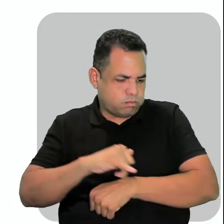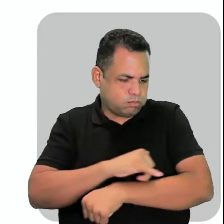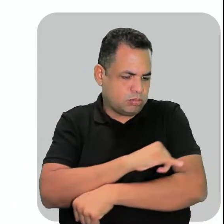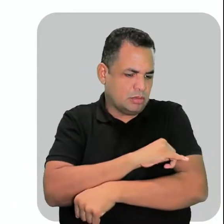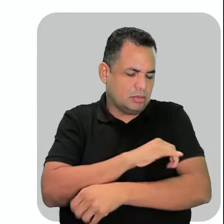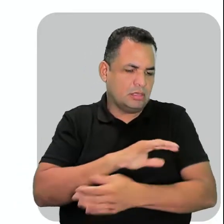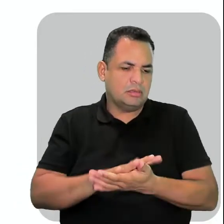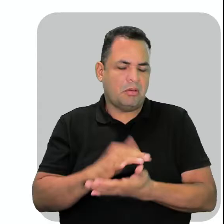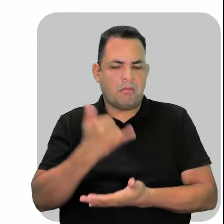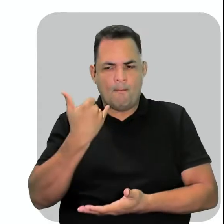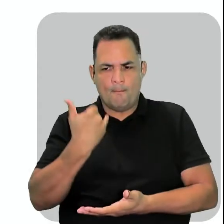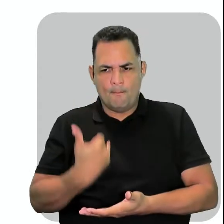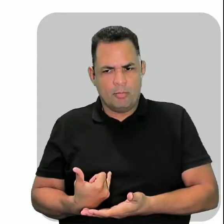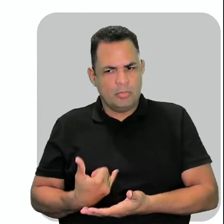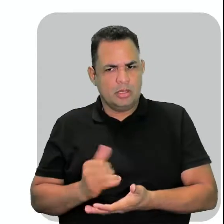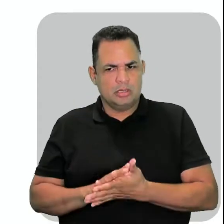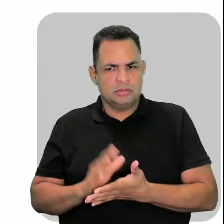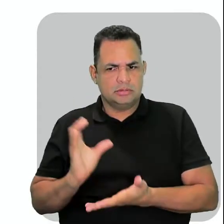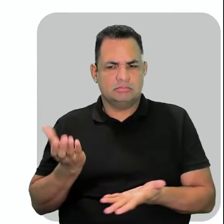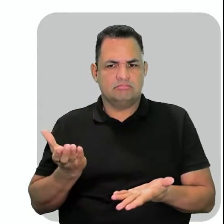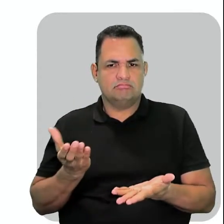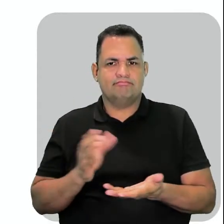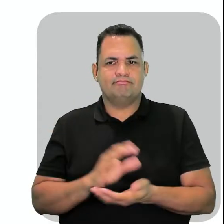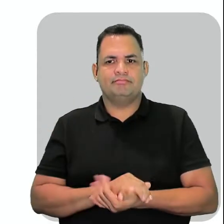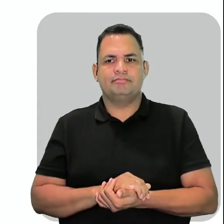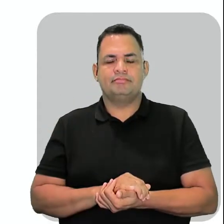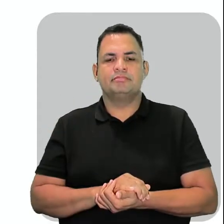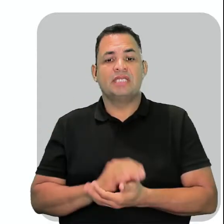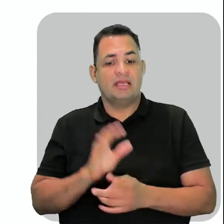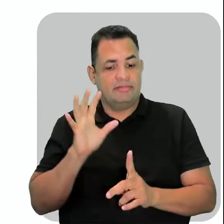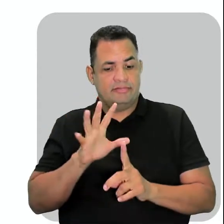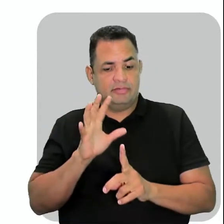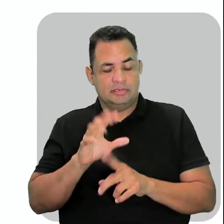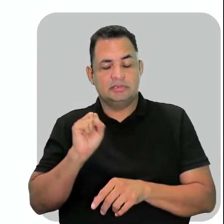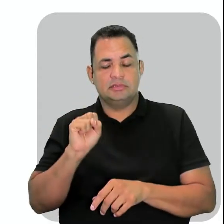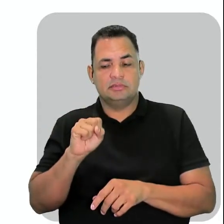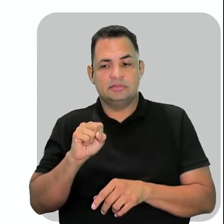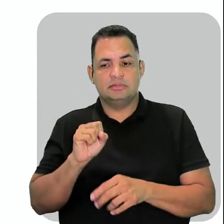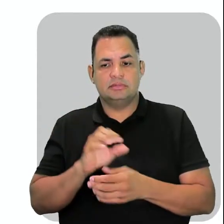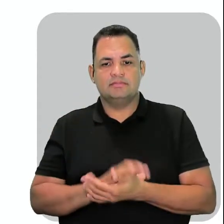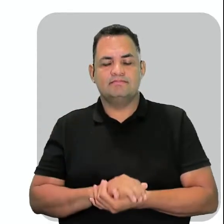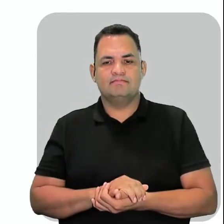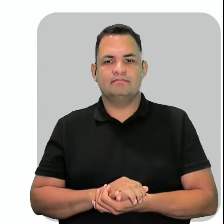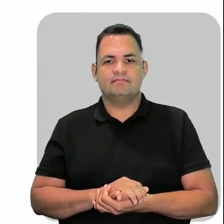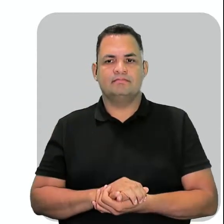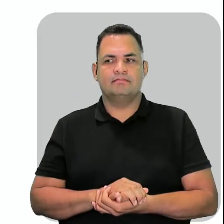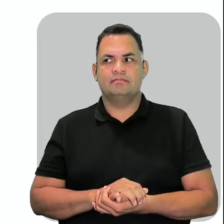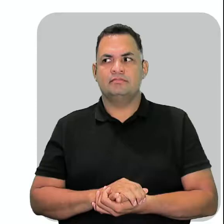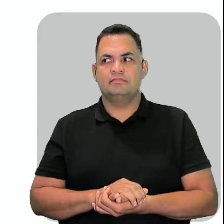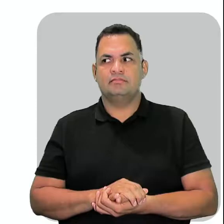perdendo peso demasiadamente? Vai influenciar sim, tá, pessoal? Pouco, mas vai.